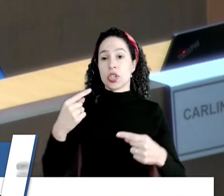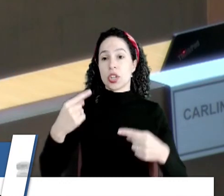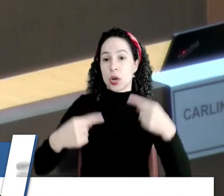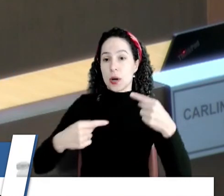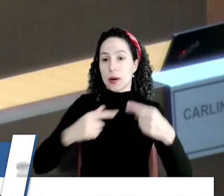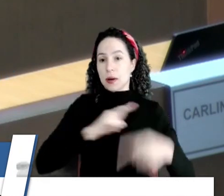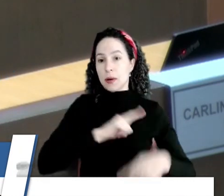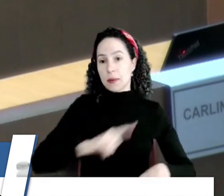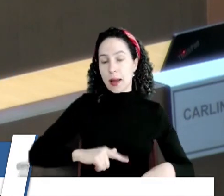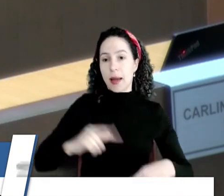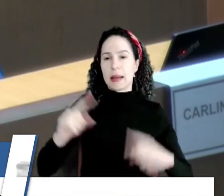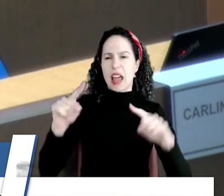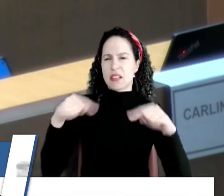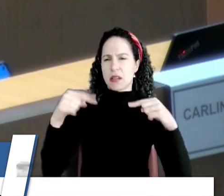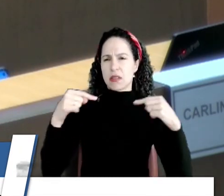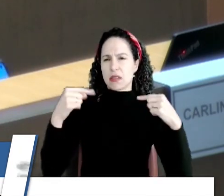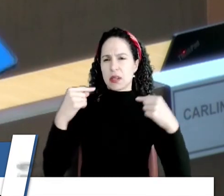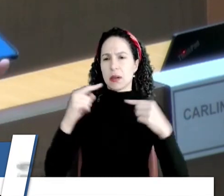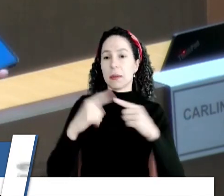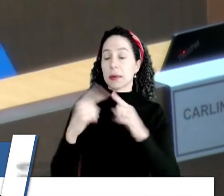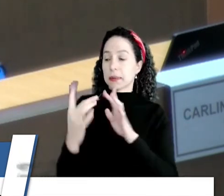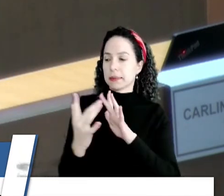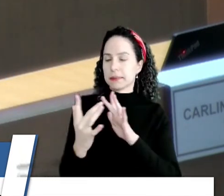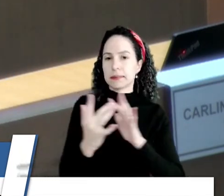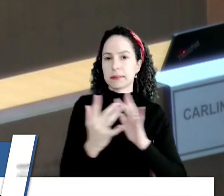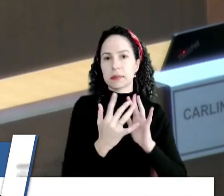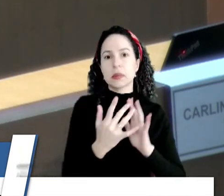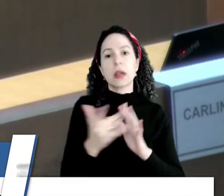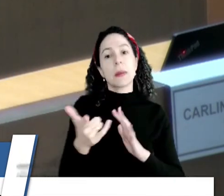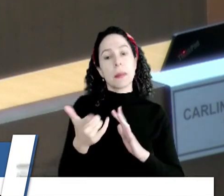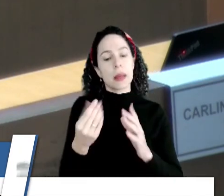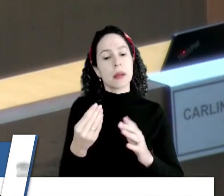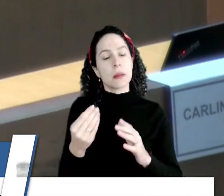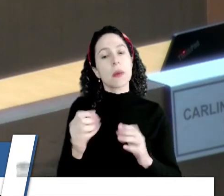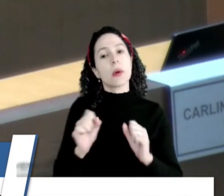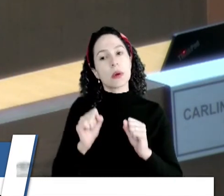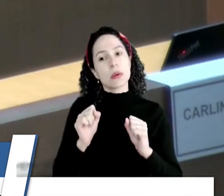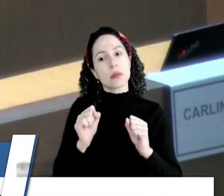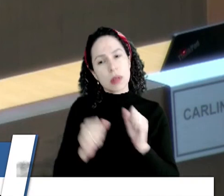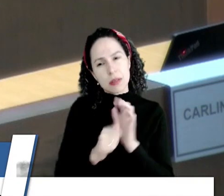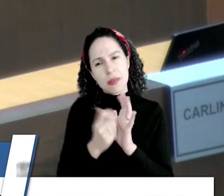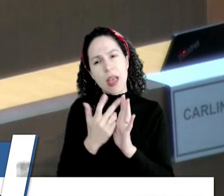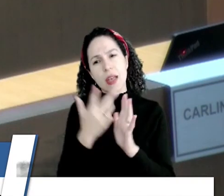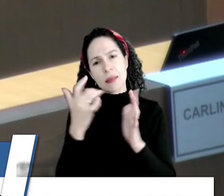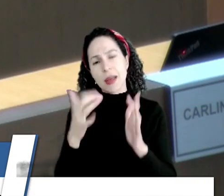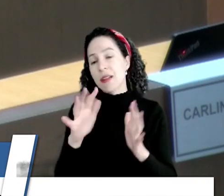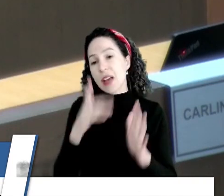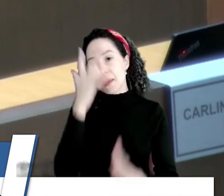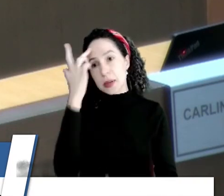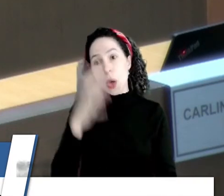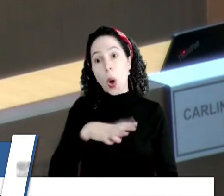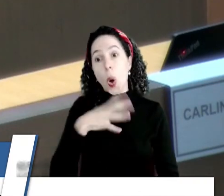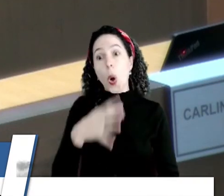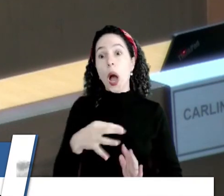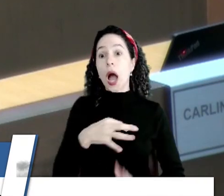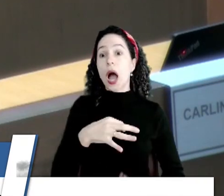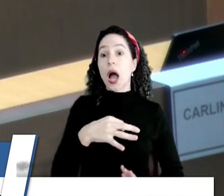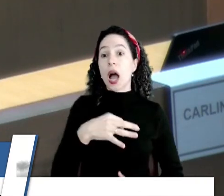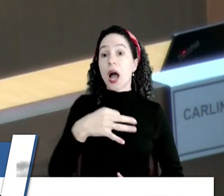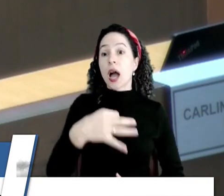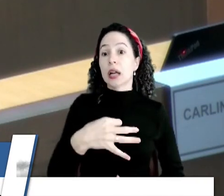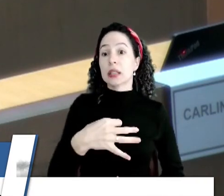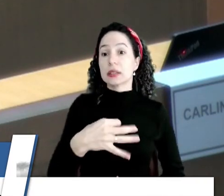às vezes podem estar até perto da gente. Mas muito, como eu até usei a tribuna e falei, às vezes a pessoa não tem nem coragem para se candidatar, pôr seu nome